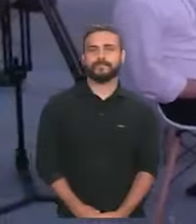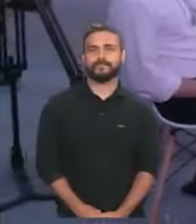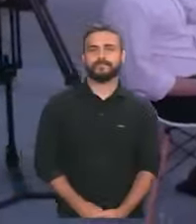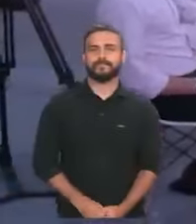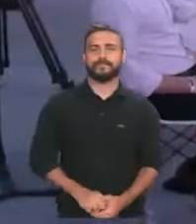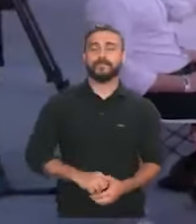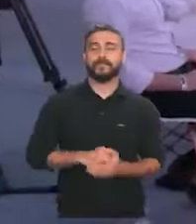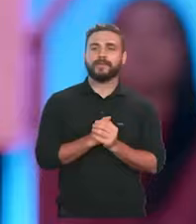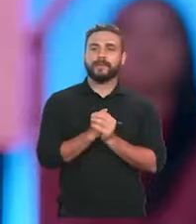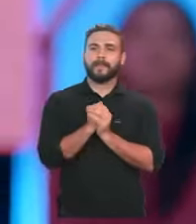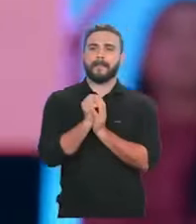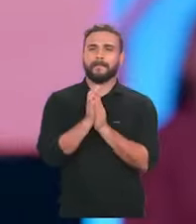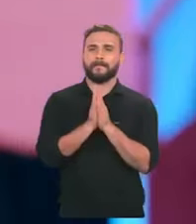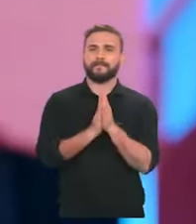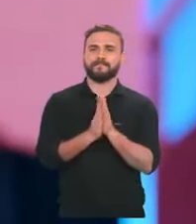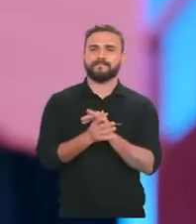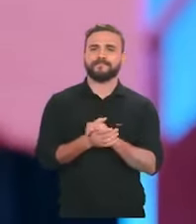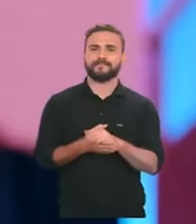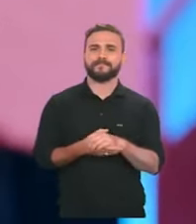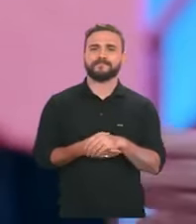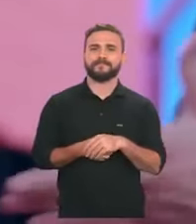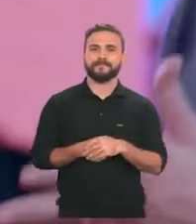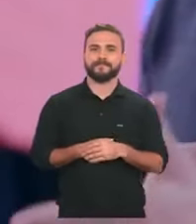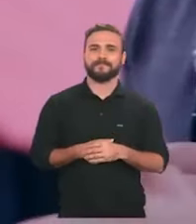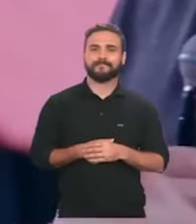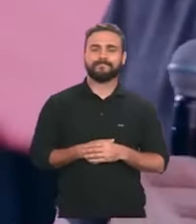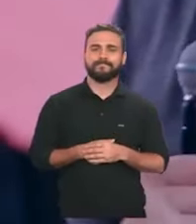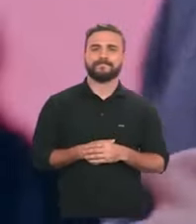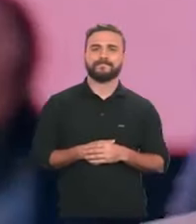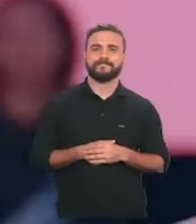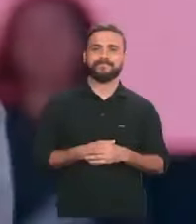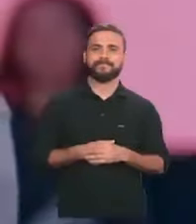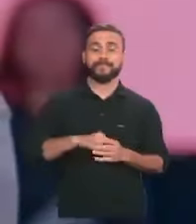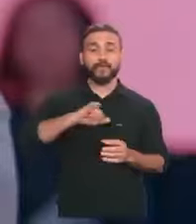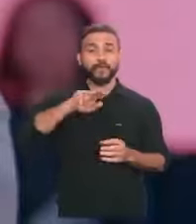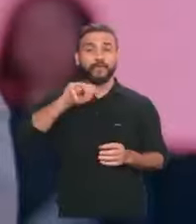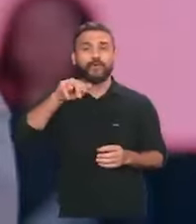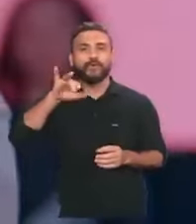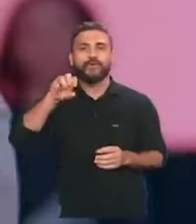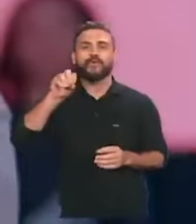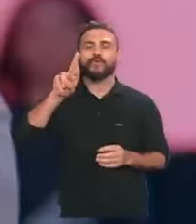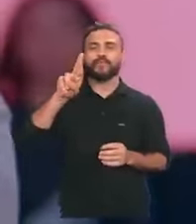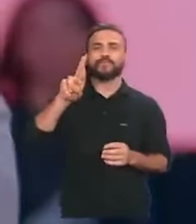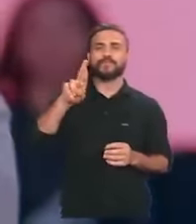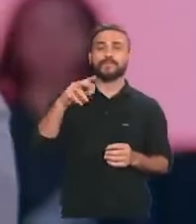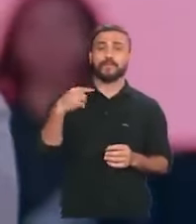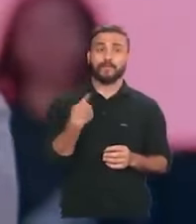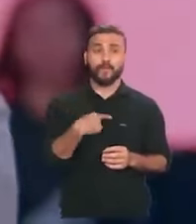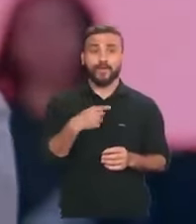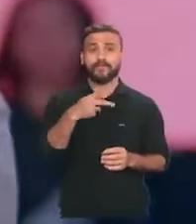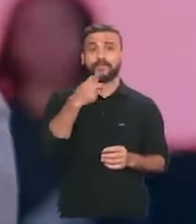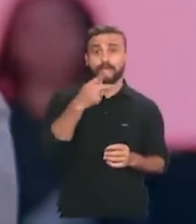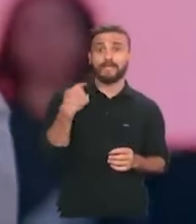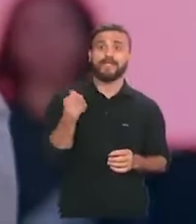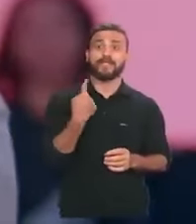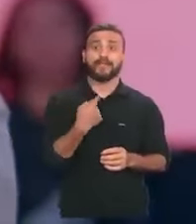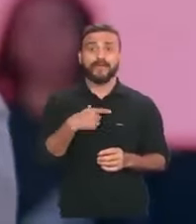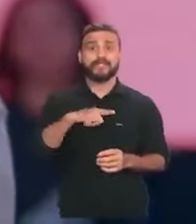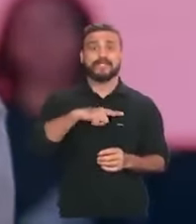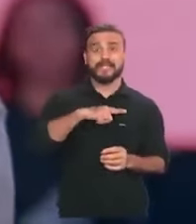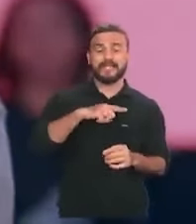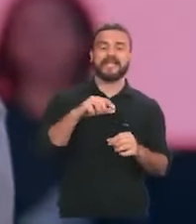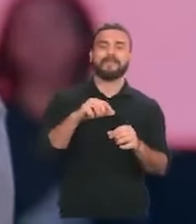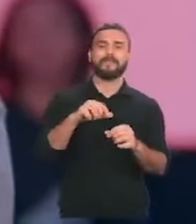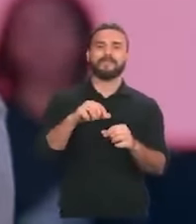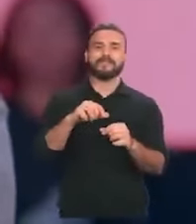tem uma chamada para ação, temos curso, temos vagas, como a gente falou. Como que agora, assim, a gente já pode, a gente